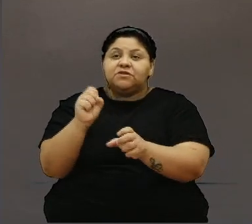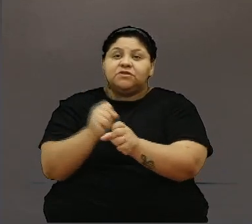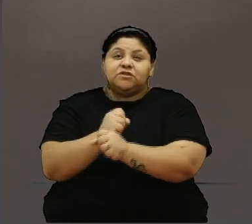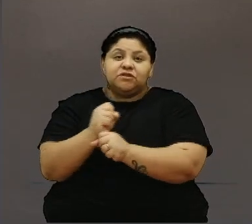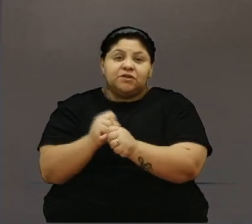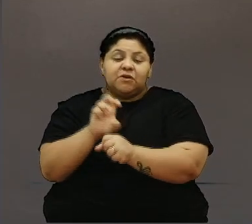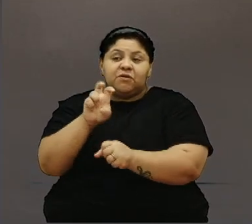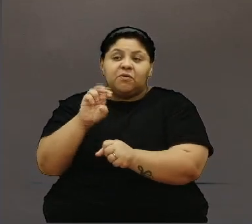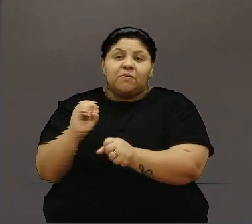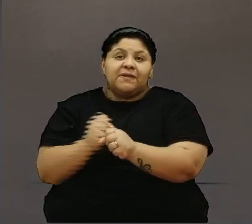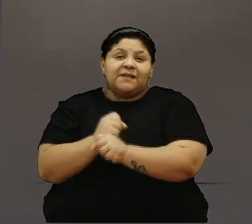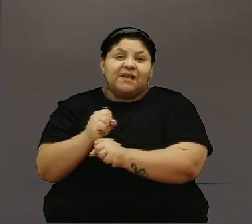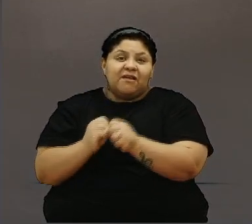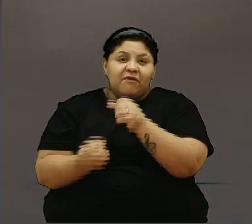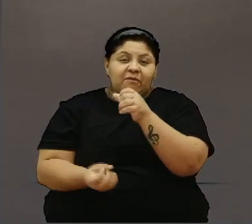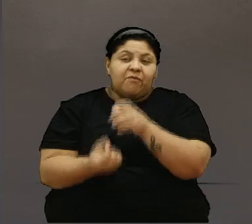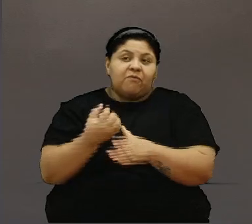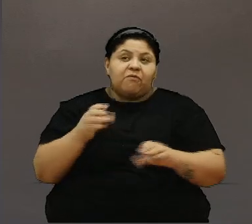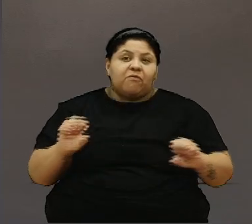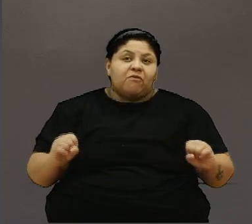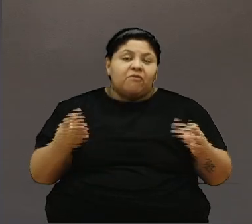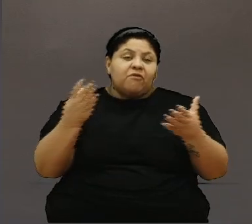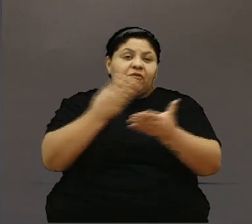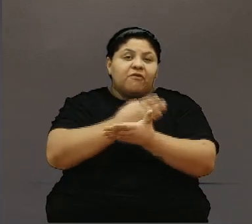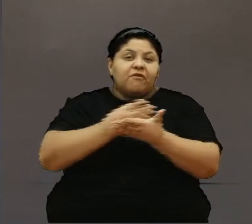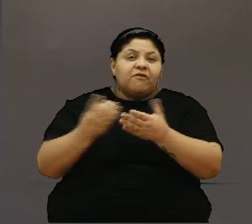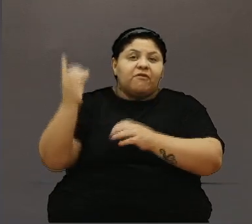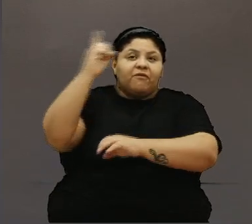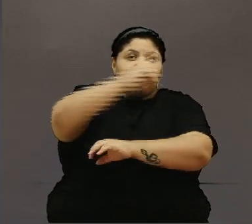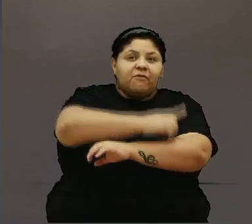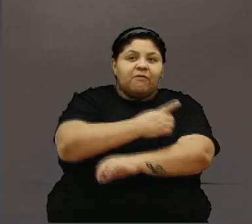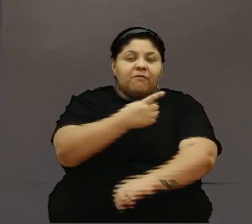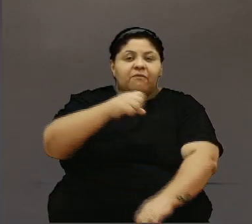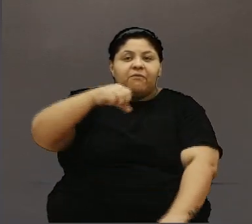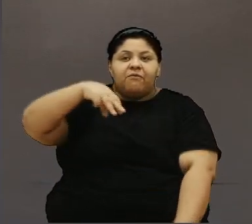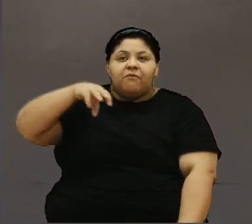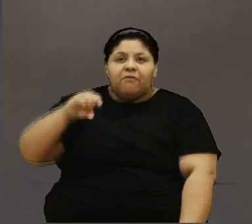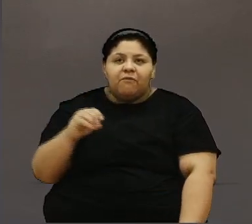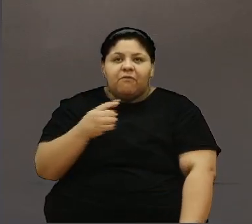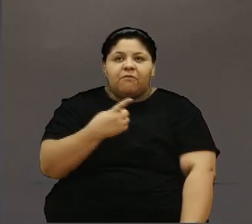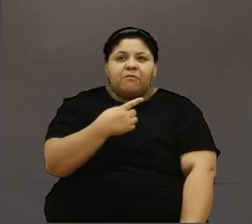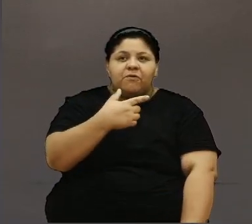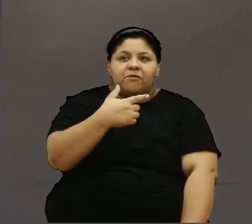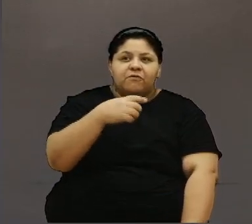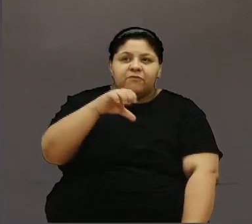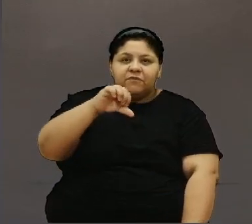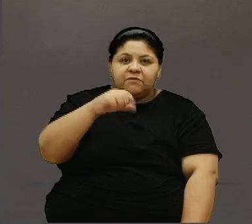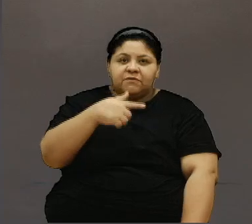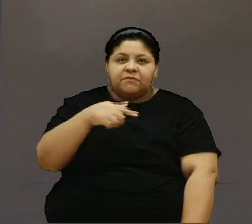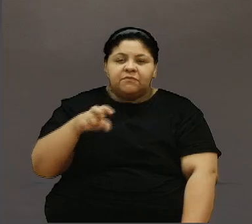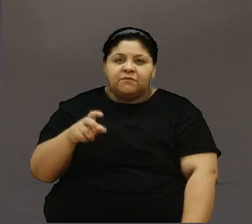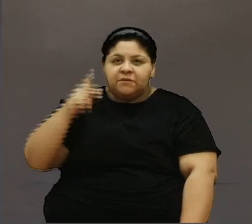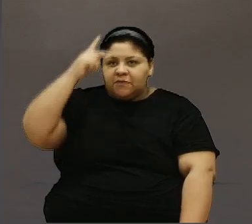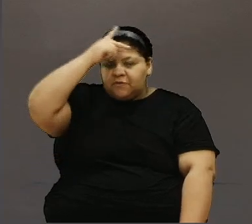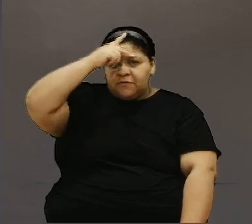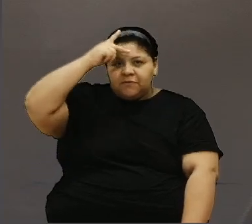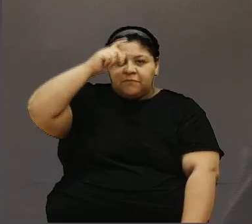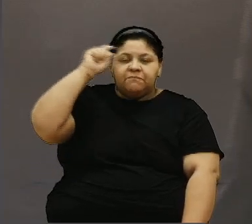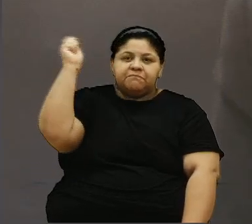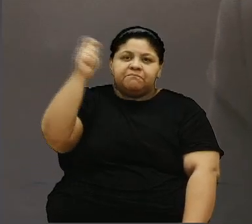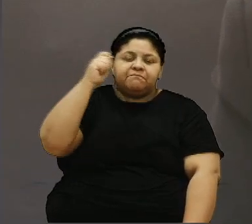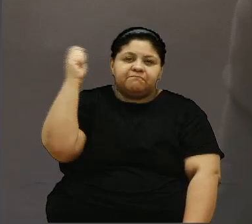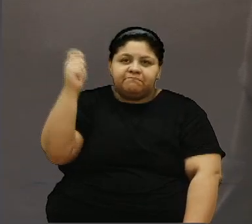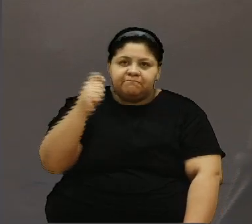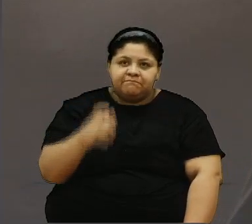sua função, celebrada desde o dia 19 de maio de 1975, em Pelotas, Rio Grande do